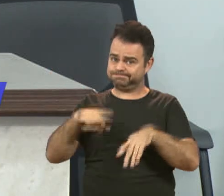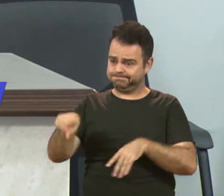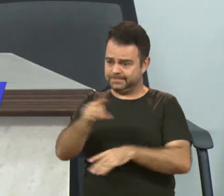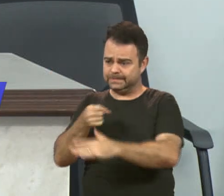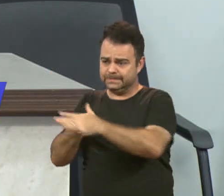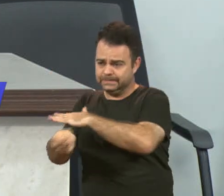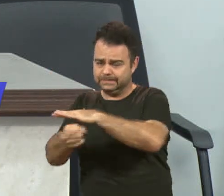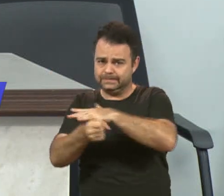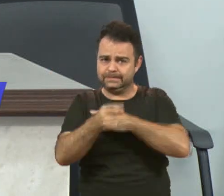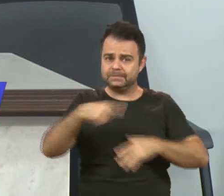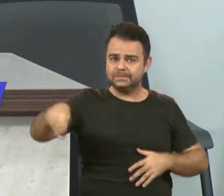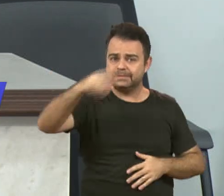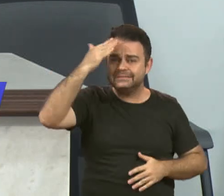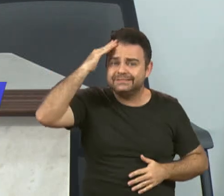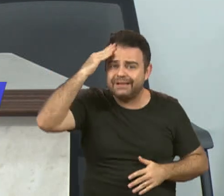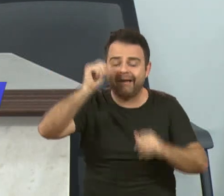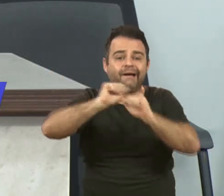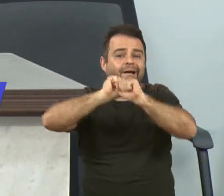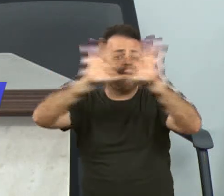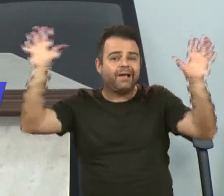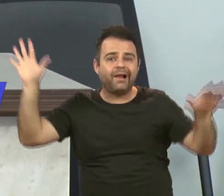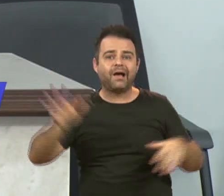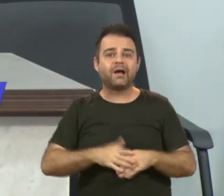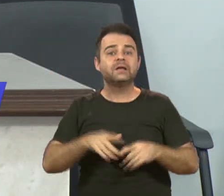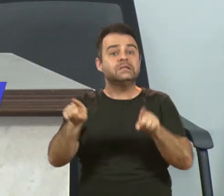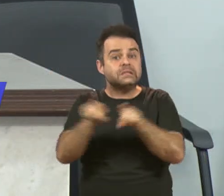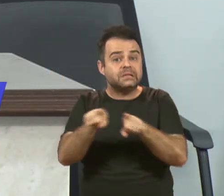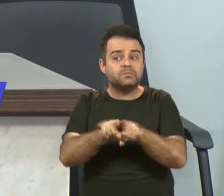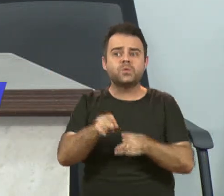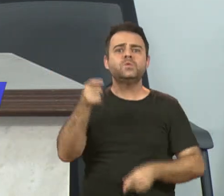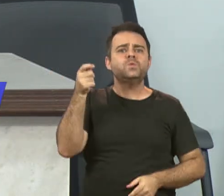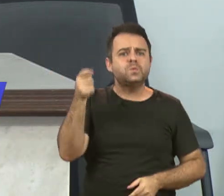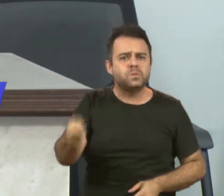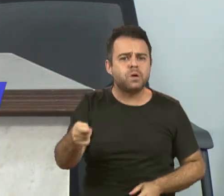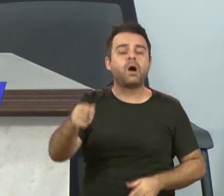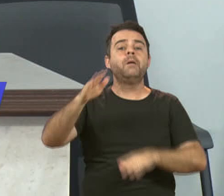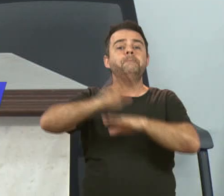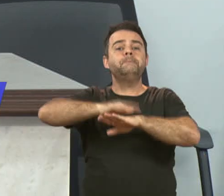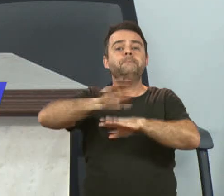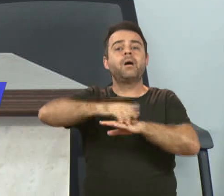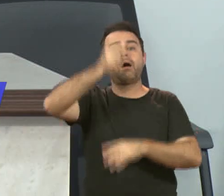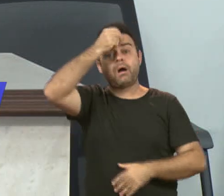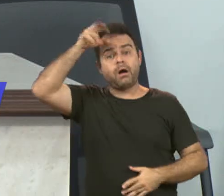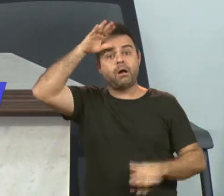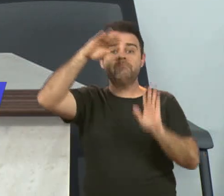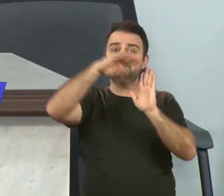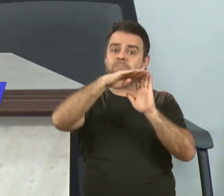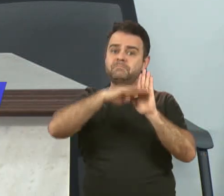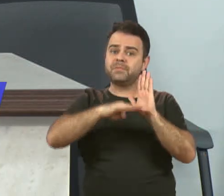atenderem e acolherem e exigirem políticas públicas que dê conta disso.